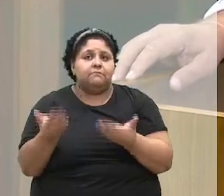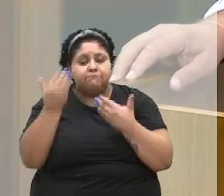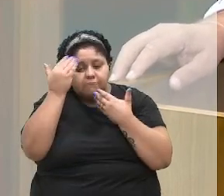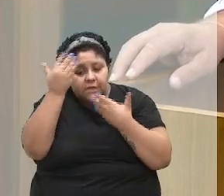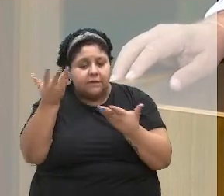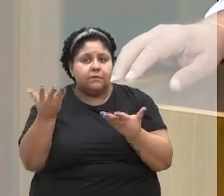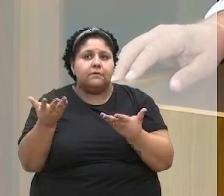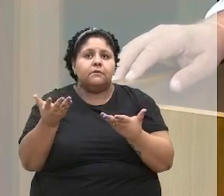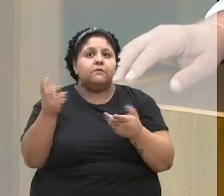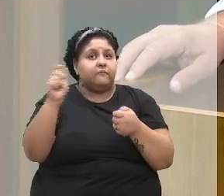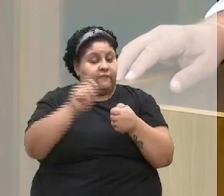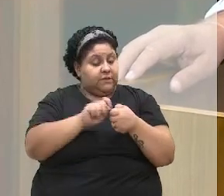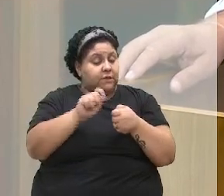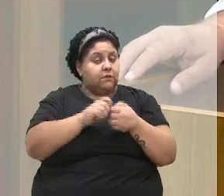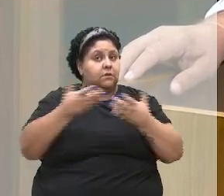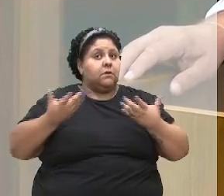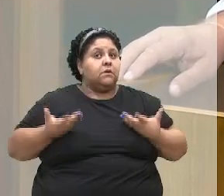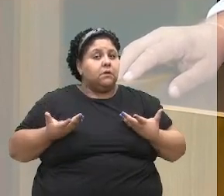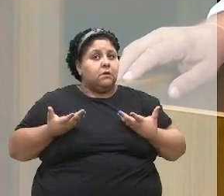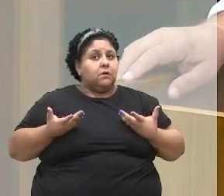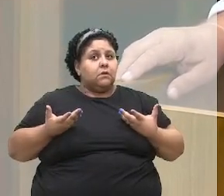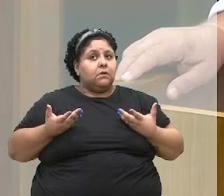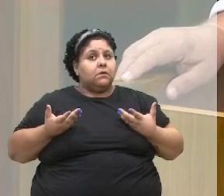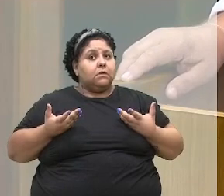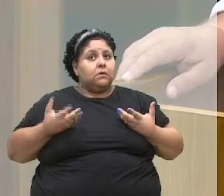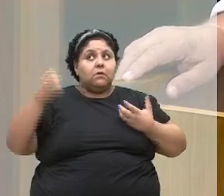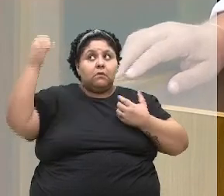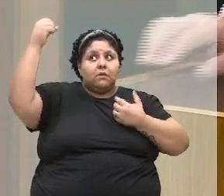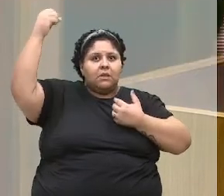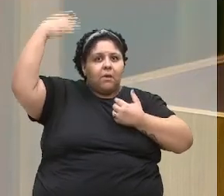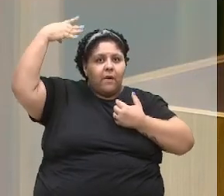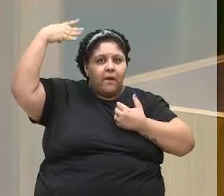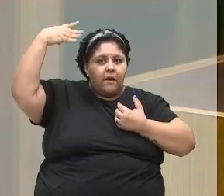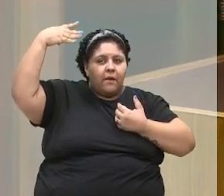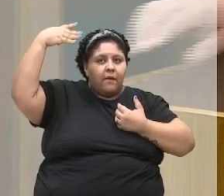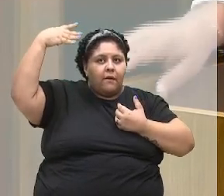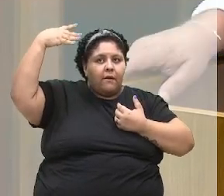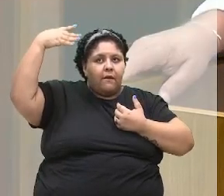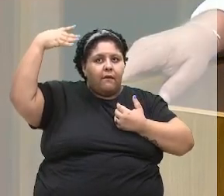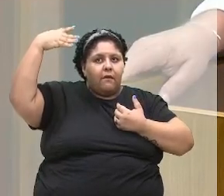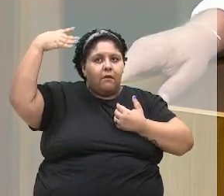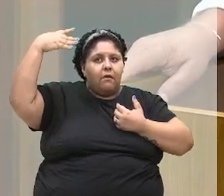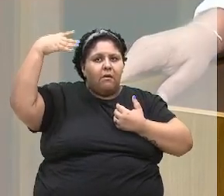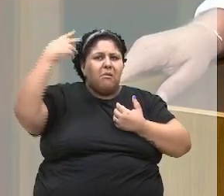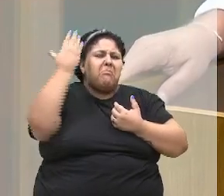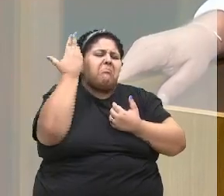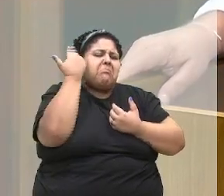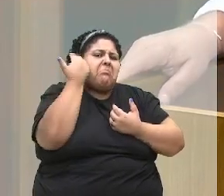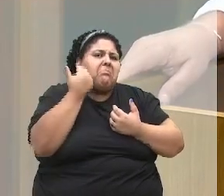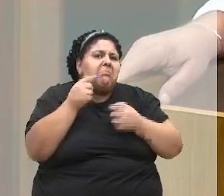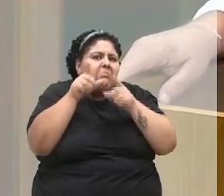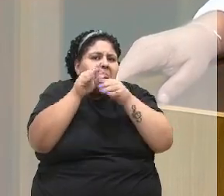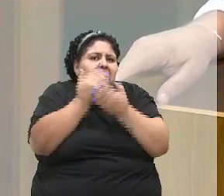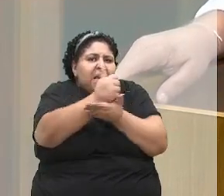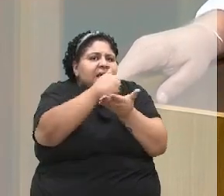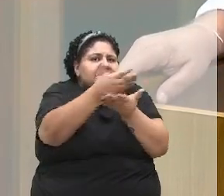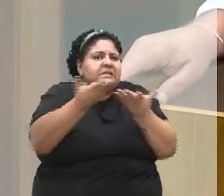Agradece. Fazendo isso. Lâmpada. Não, a lâmpada aqui era bem comumzinha. A lâmpada de LED ainda não veio.